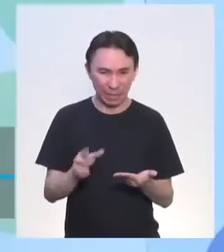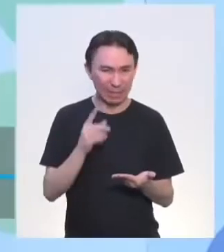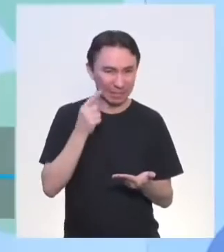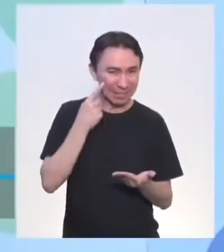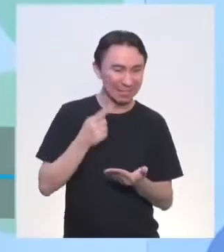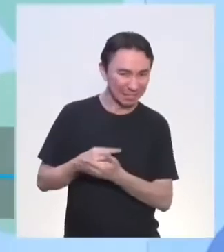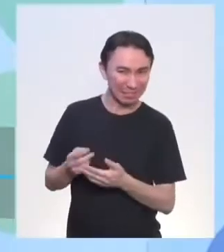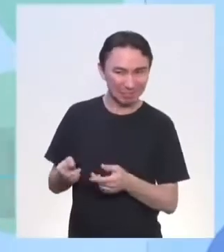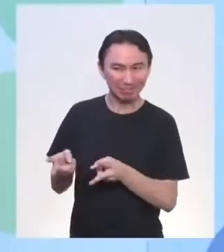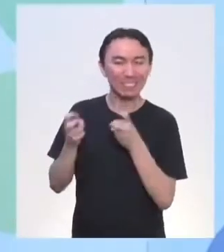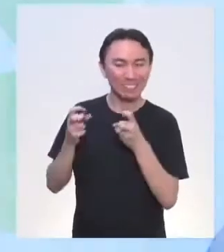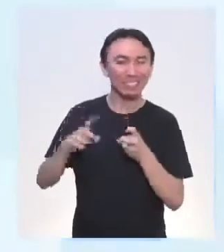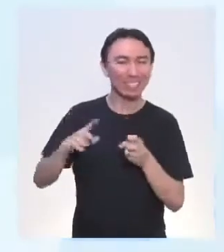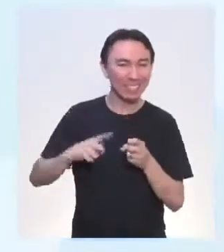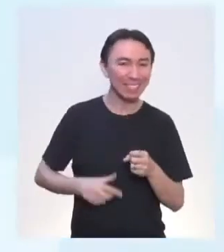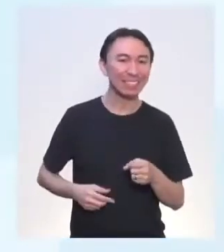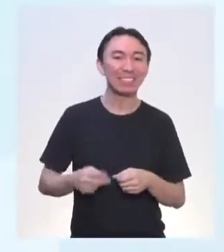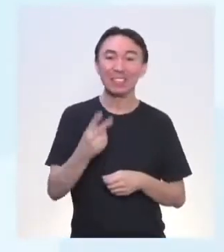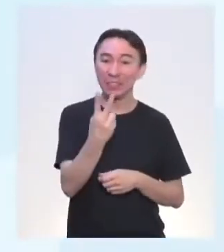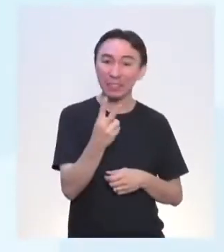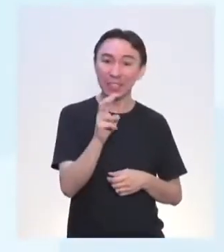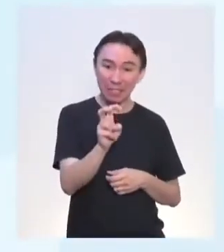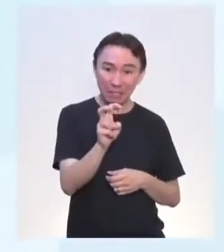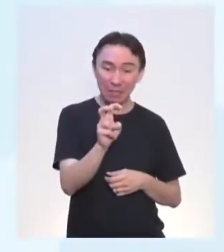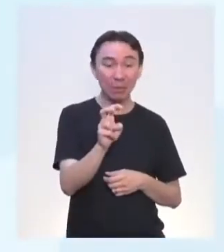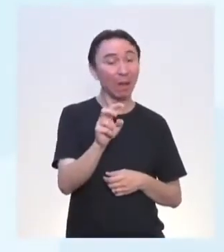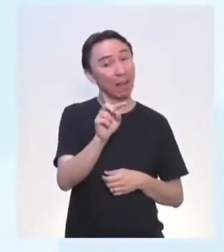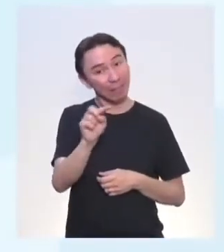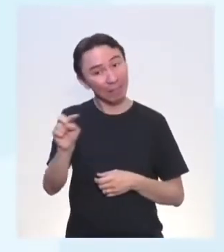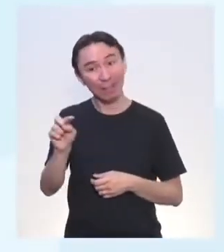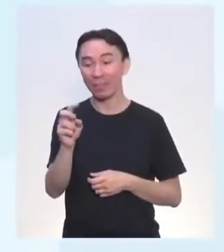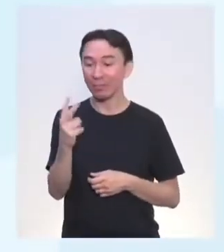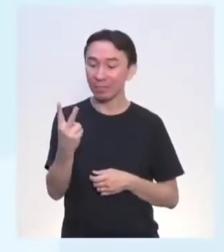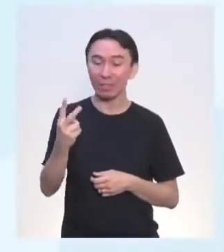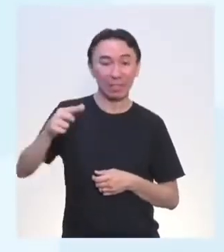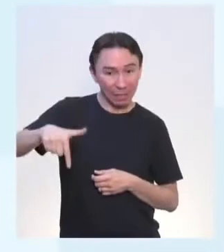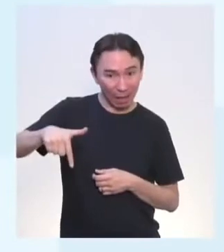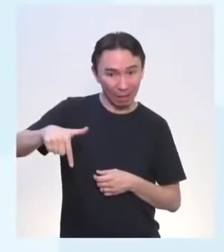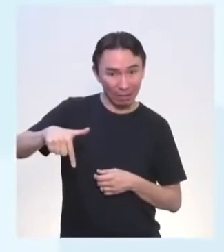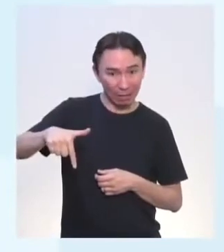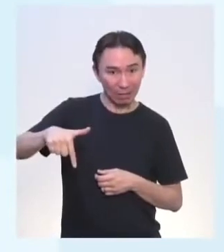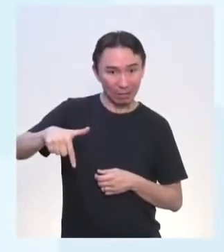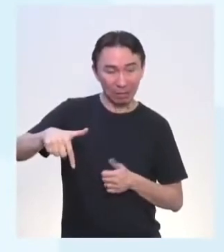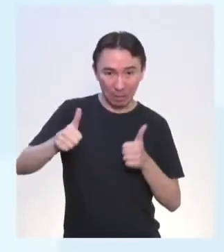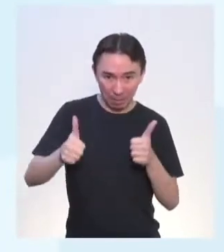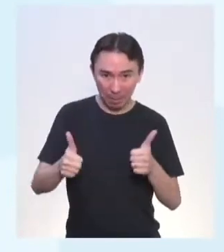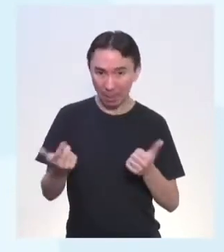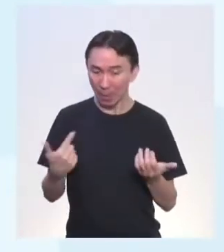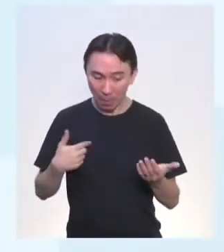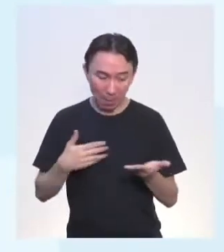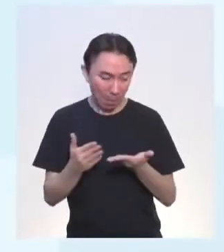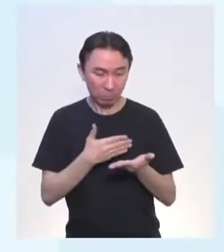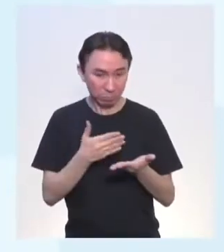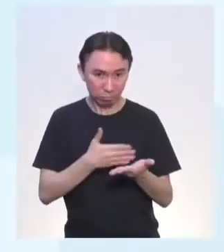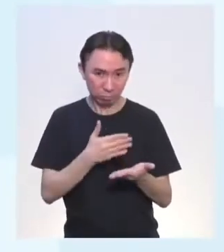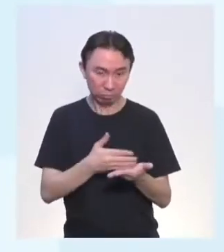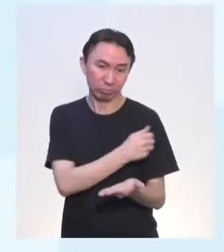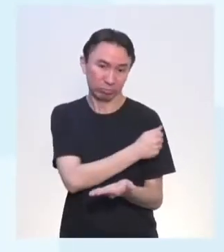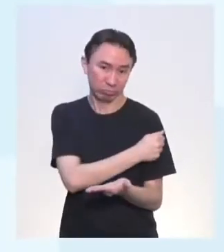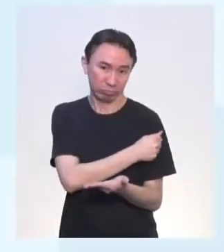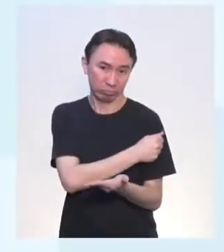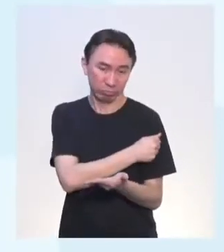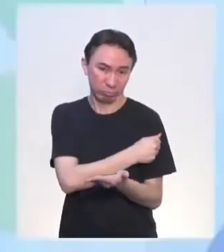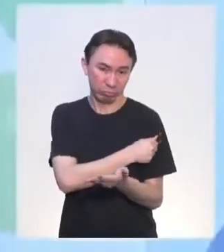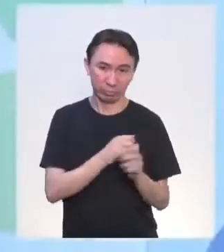olha lá, a professora conseguiu pegar ali no rodapé. 25 a 27 são as páginas que a gente vai tratar aí do caderno Aprender Sempre,